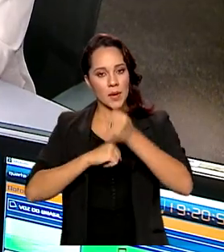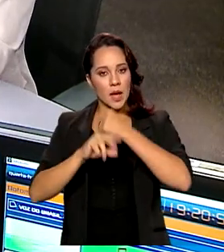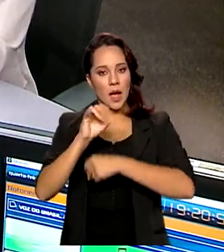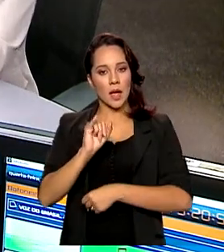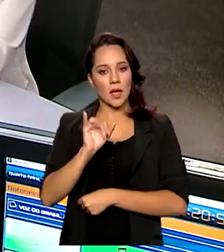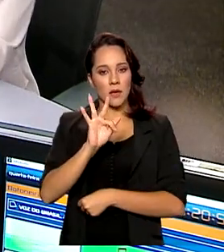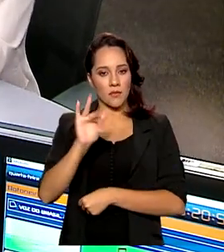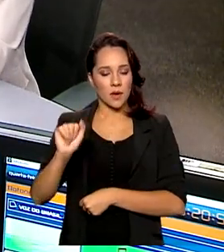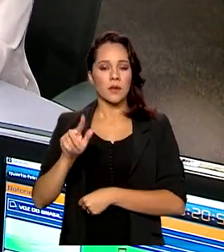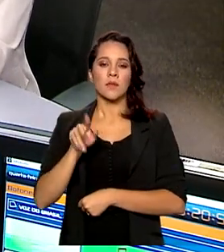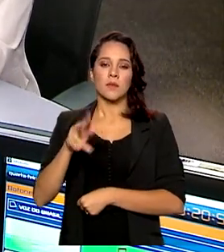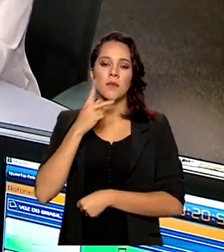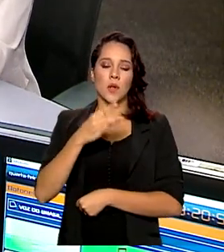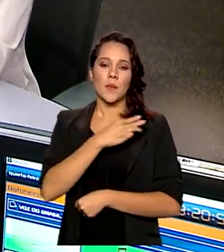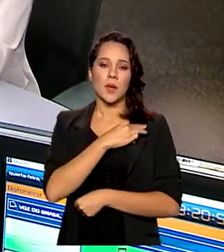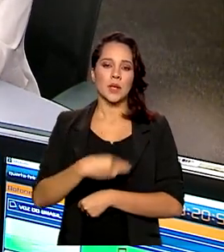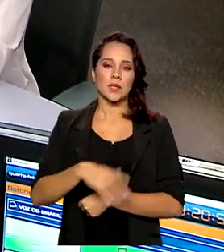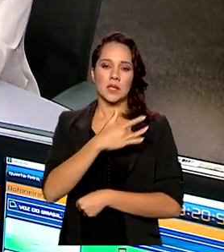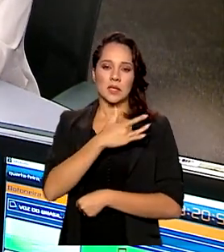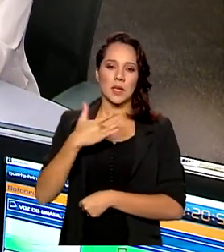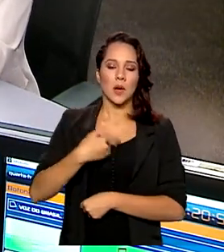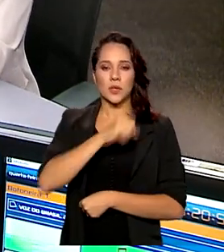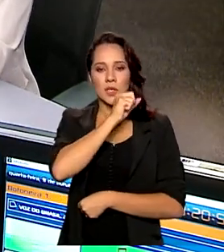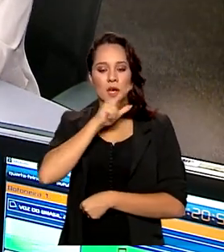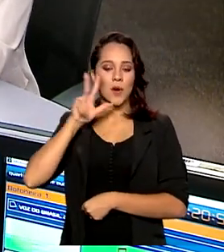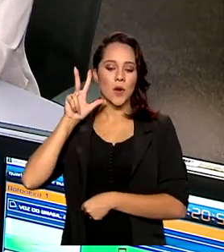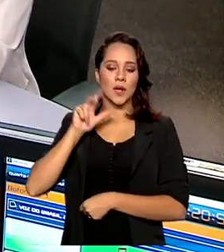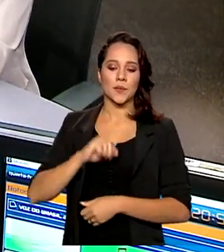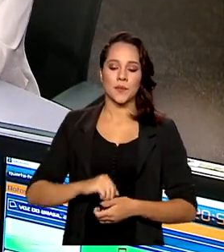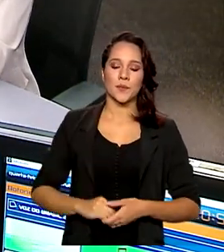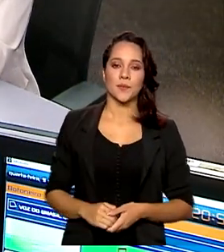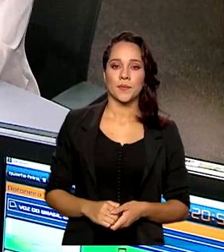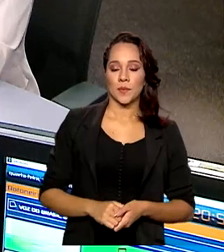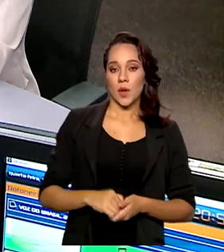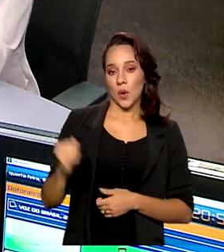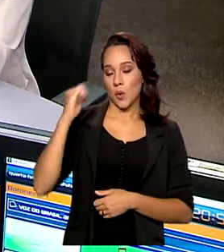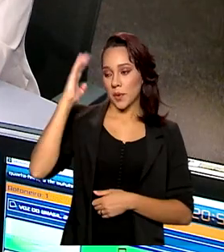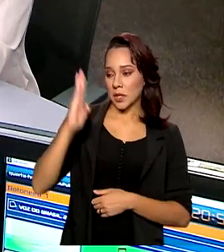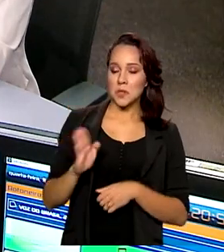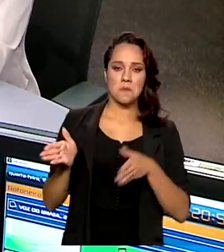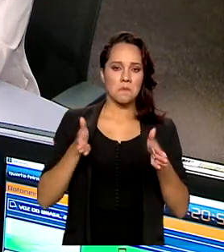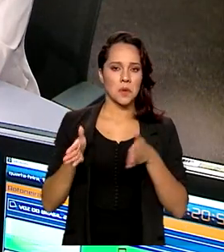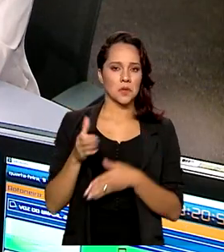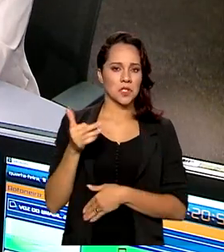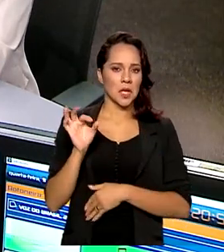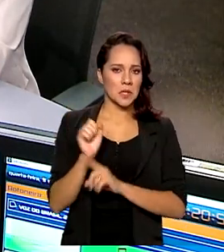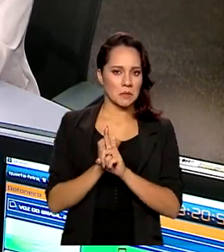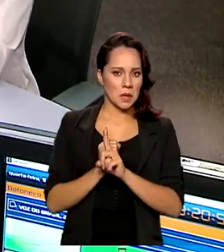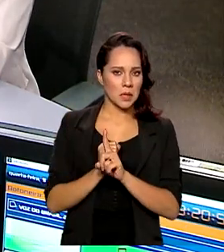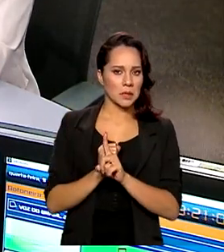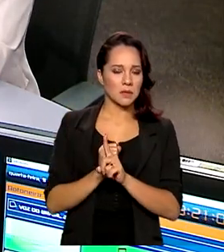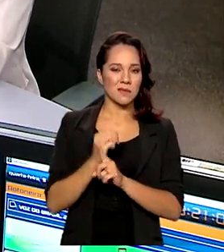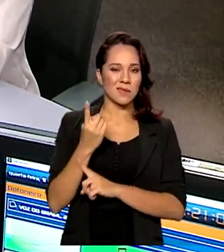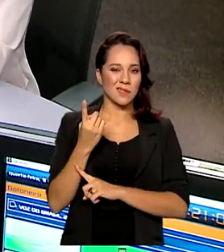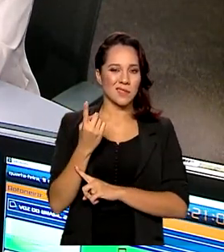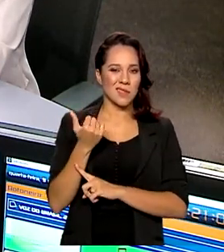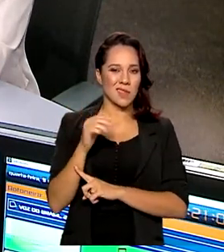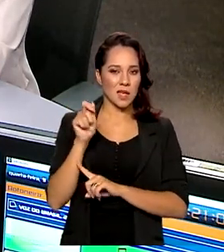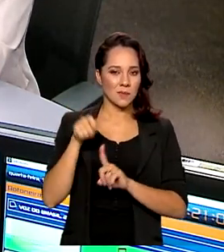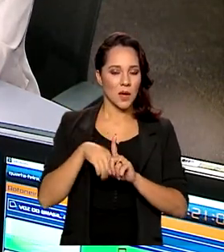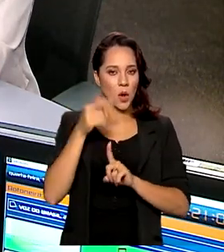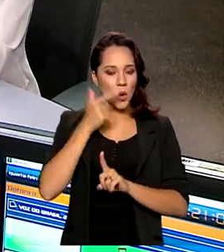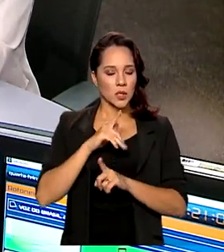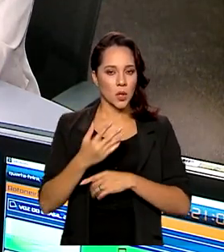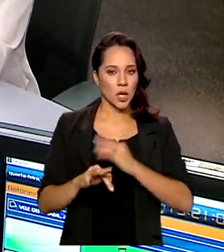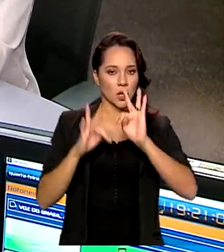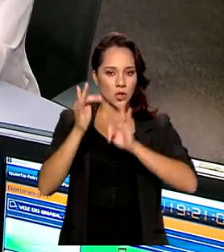IFAs, como apontou o ministro da Saúde, Marcelo Queiroga. O Brasil, em 10 meses, efetivou uma transferência de